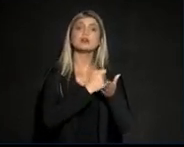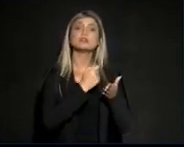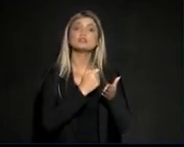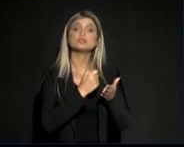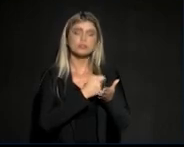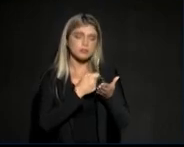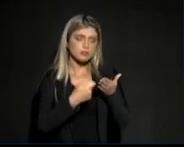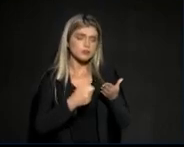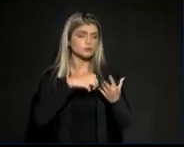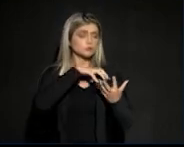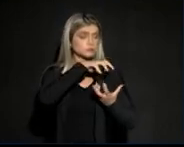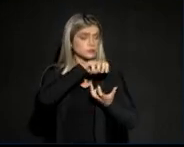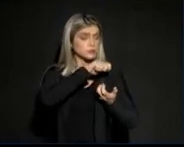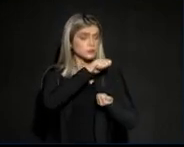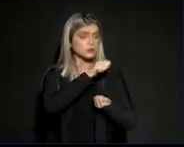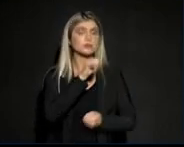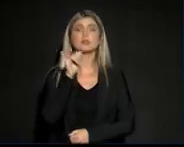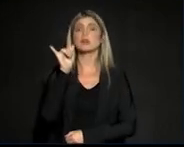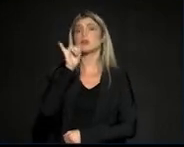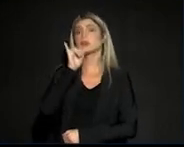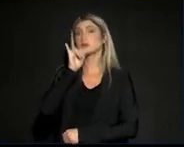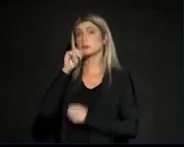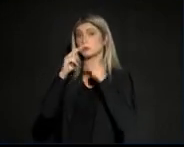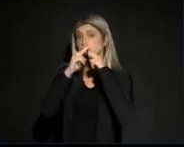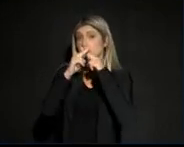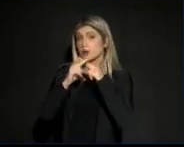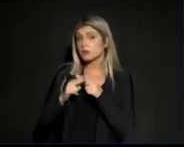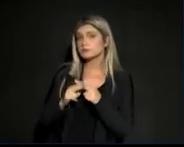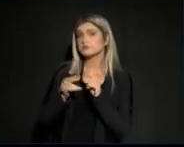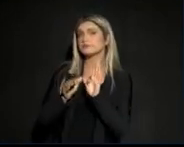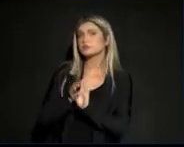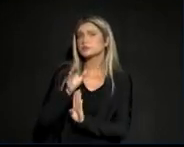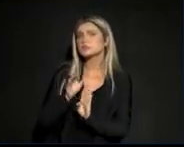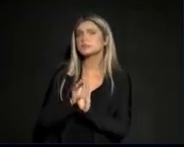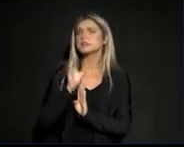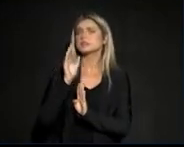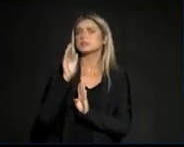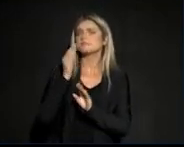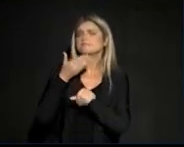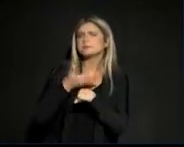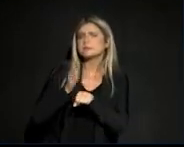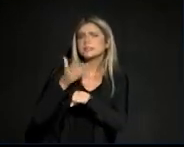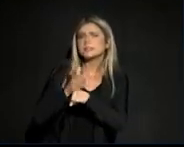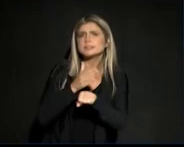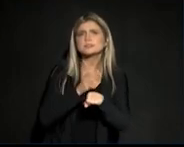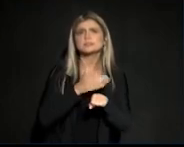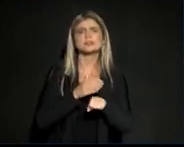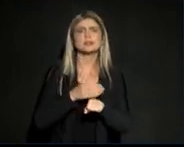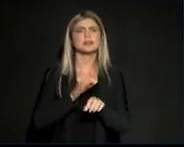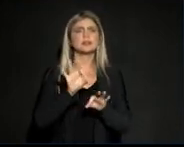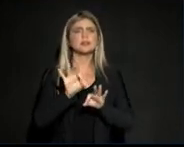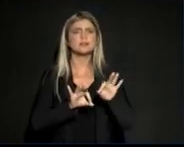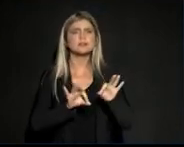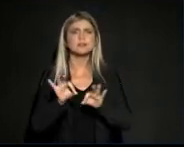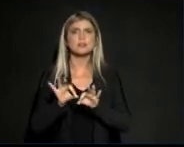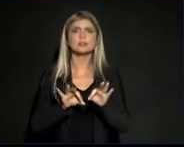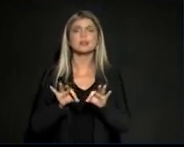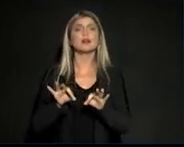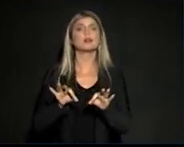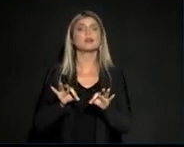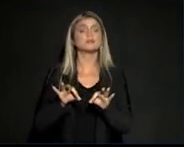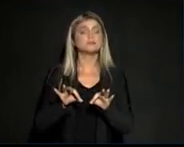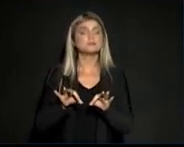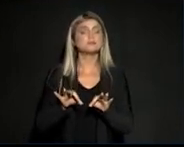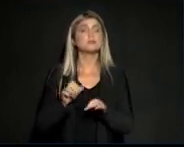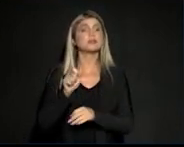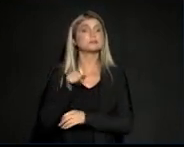E aí no caso da Caixa você orientar e treinar capacitar rede para fazer orientação financeira e capitalismo Popular